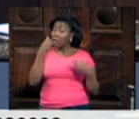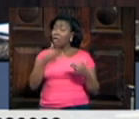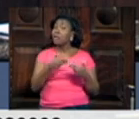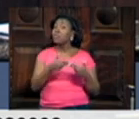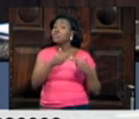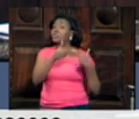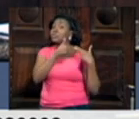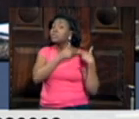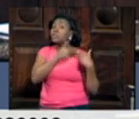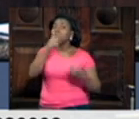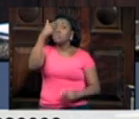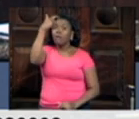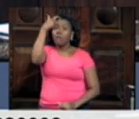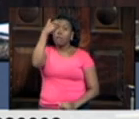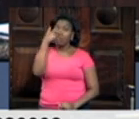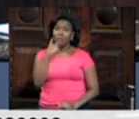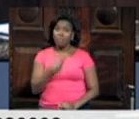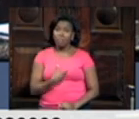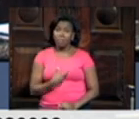de caráter